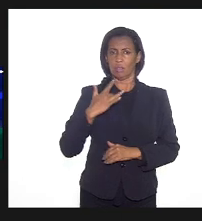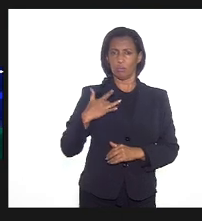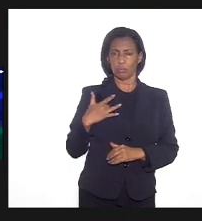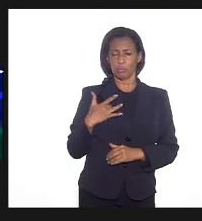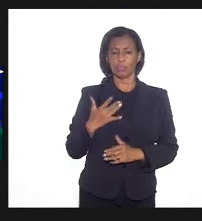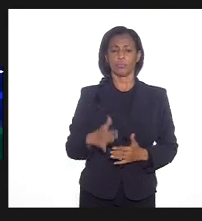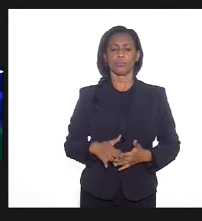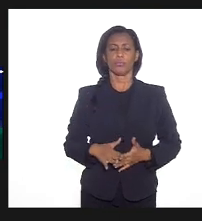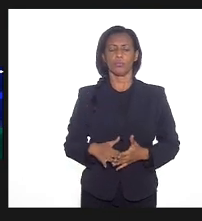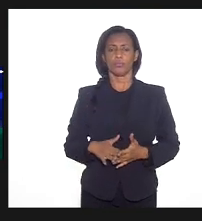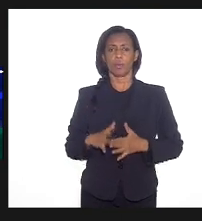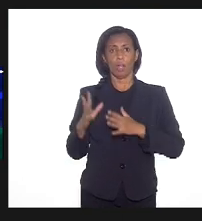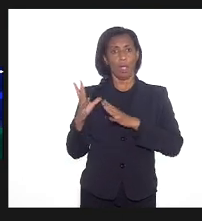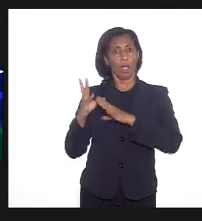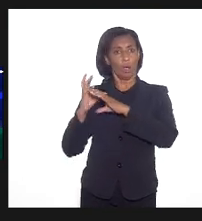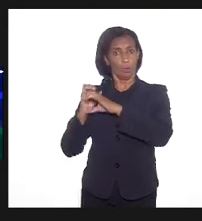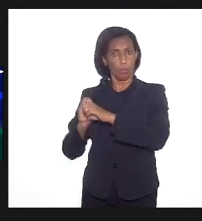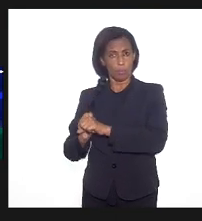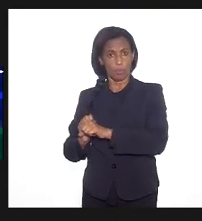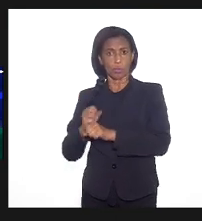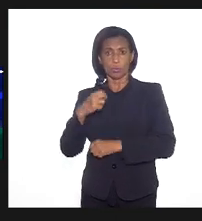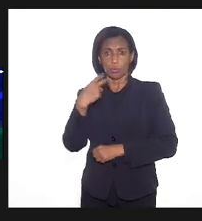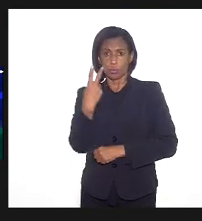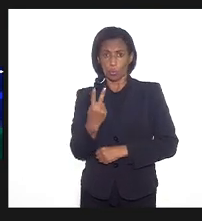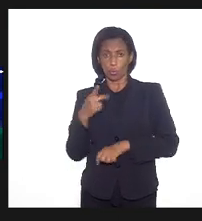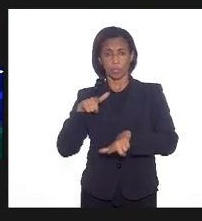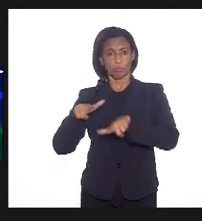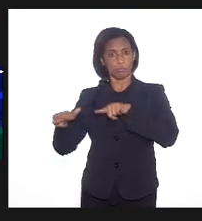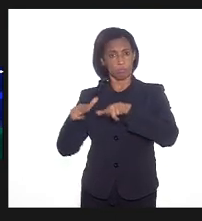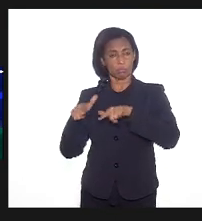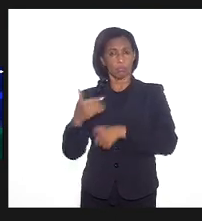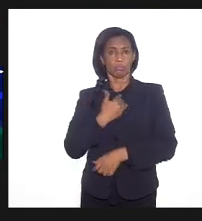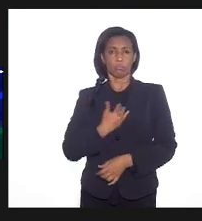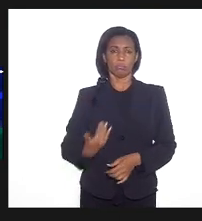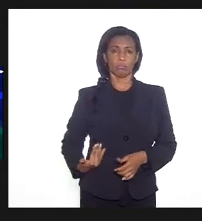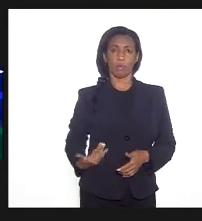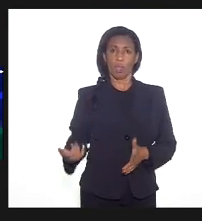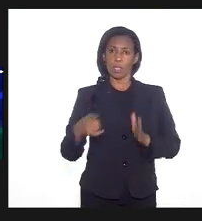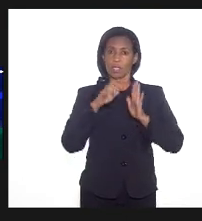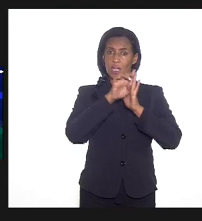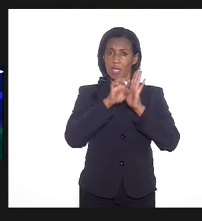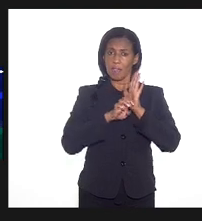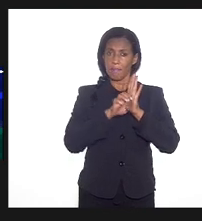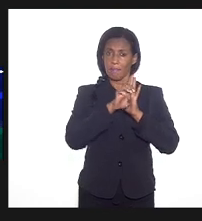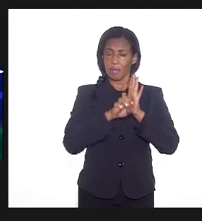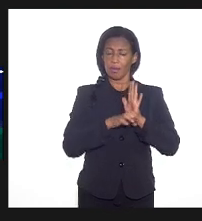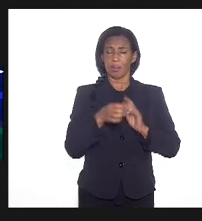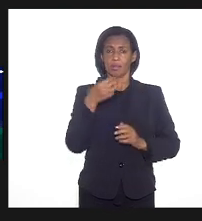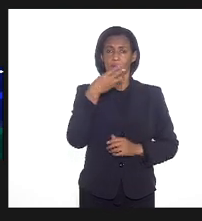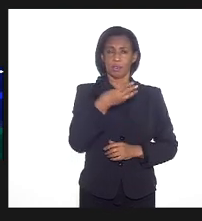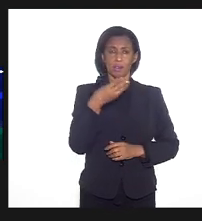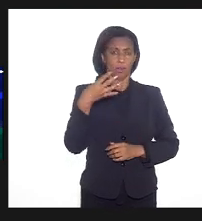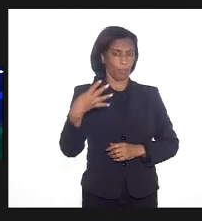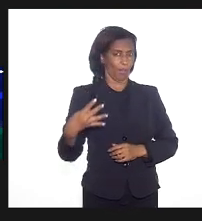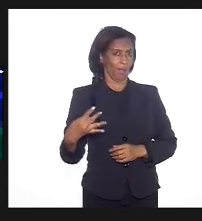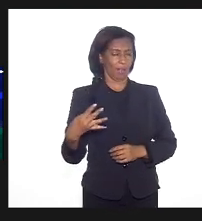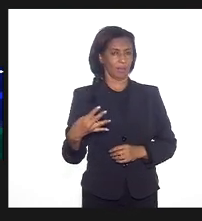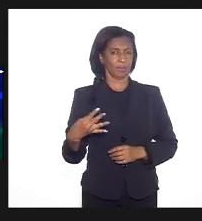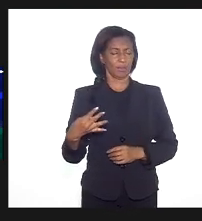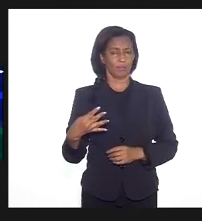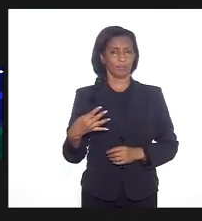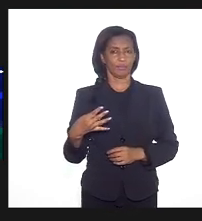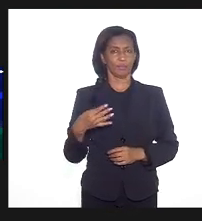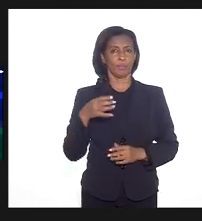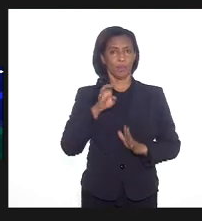acumularem dois empregos públicos então essa emenda constitucional 34 uma